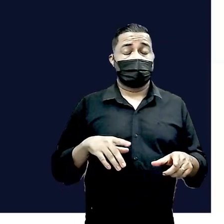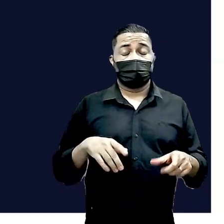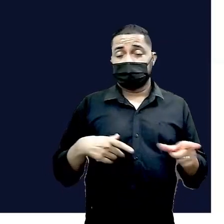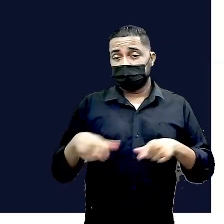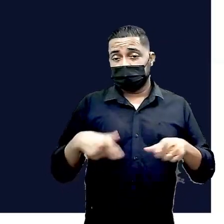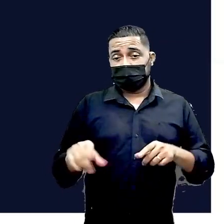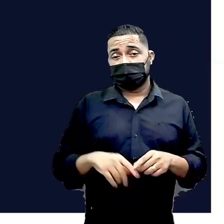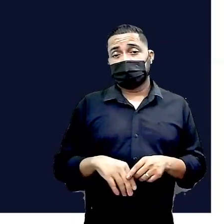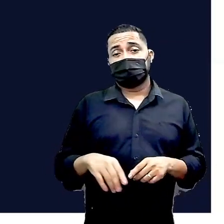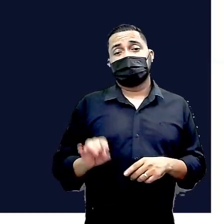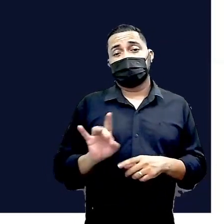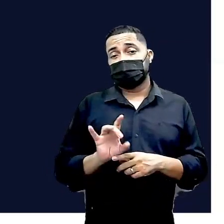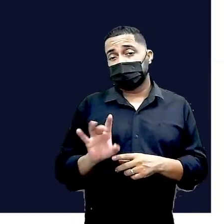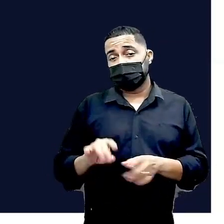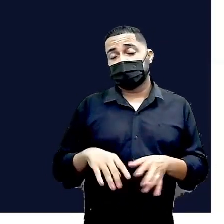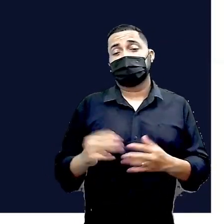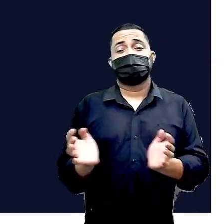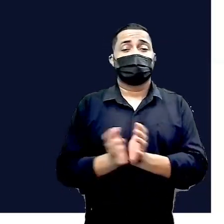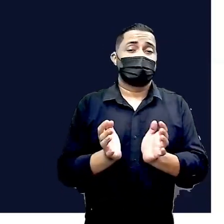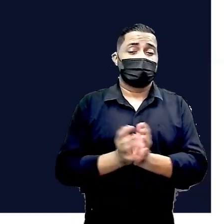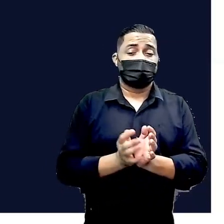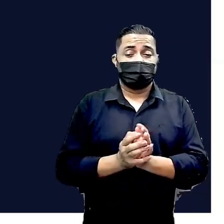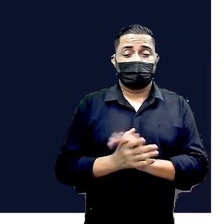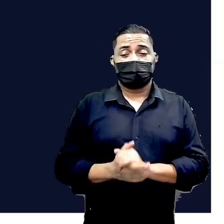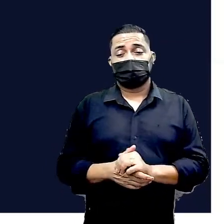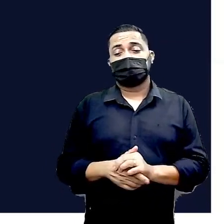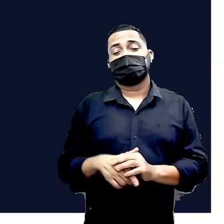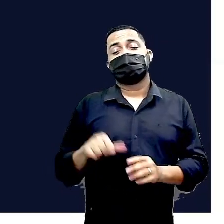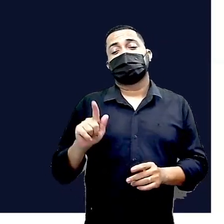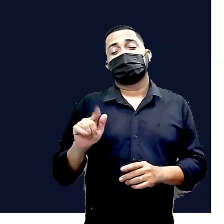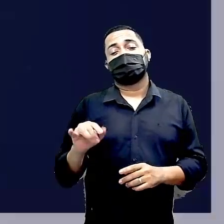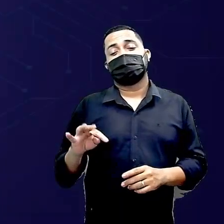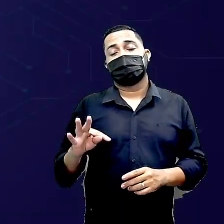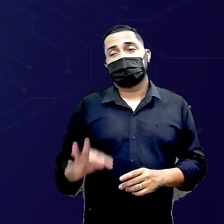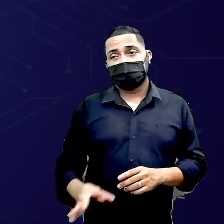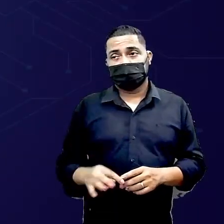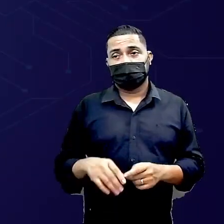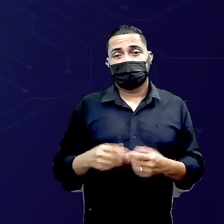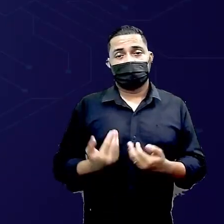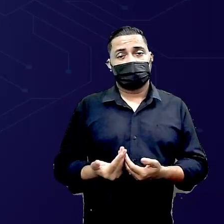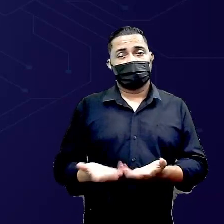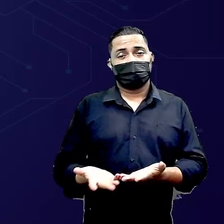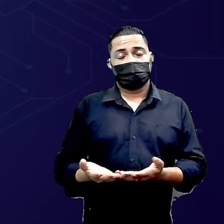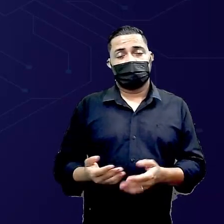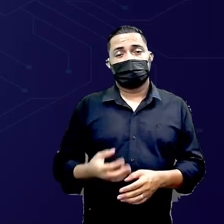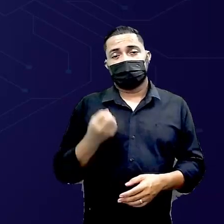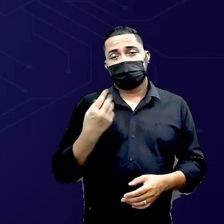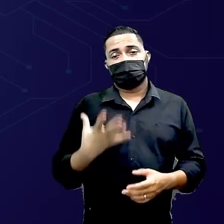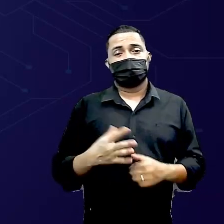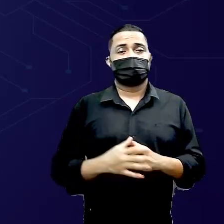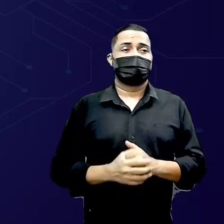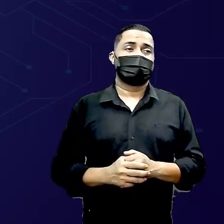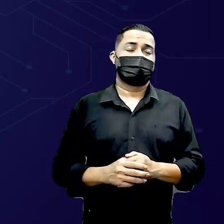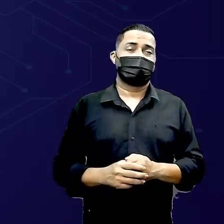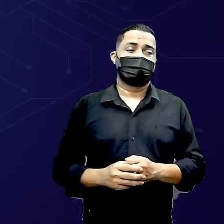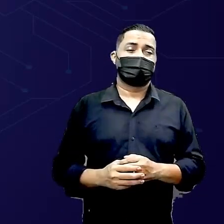mundo trabalha em equipe. E o Git oferece essa ferramenta de uma forma muito boa, certo?